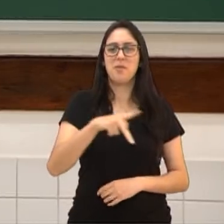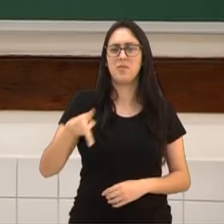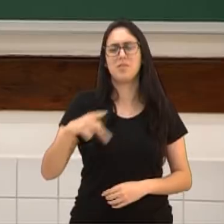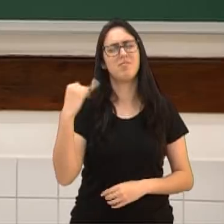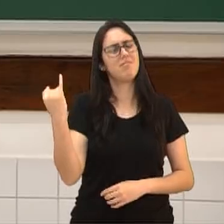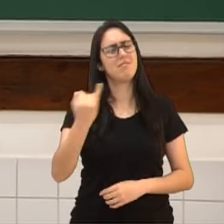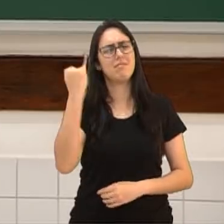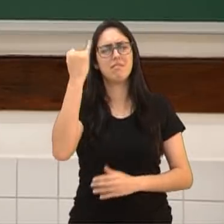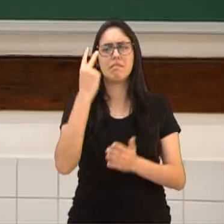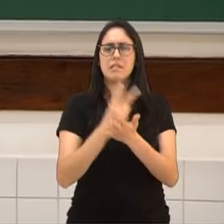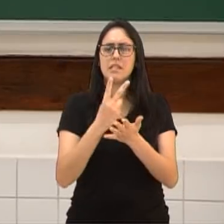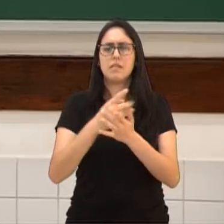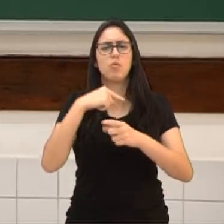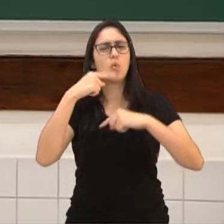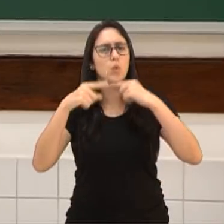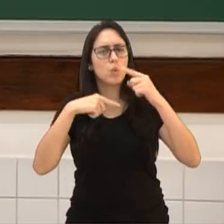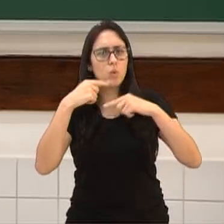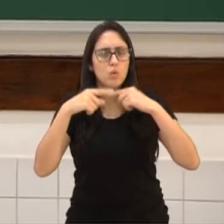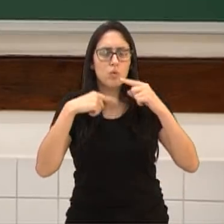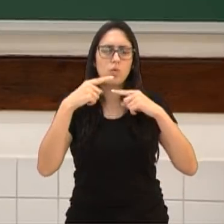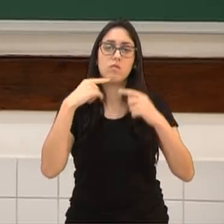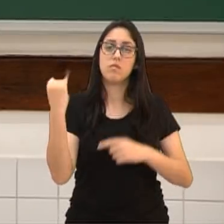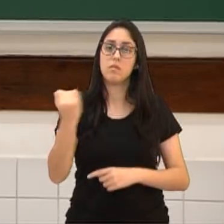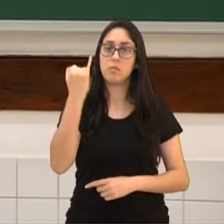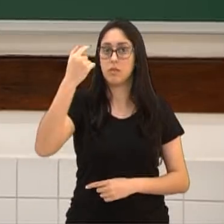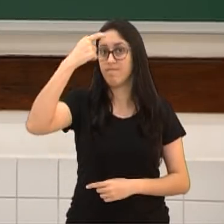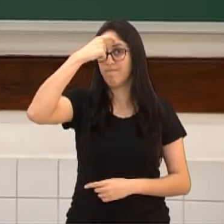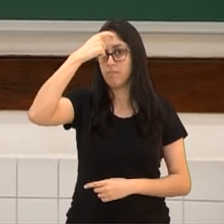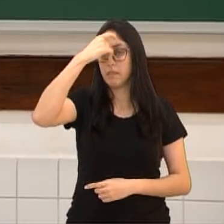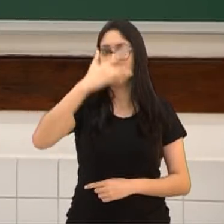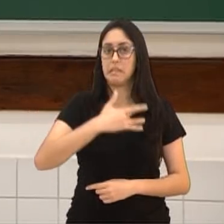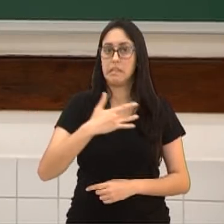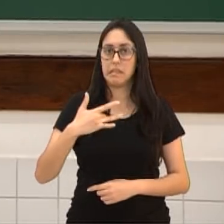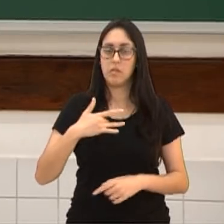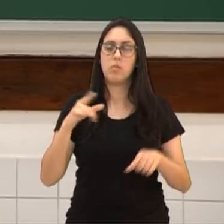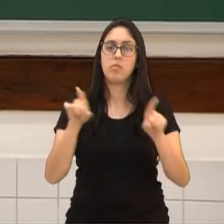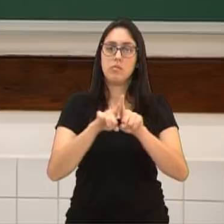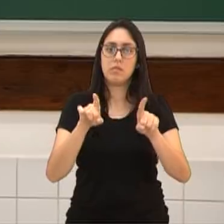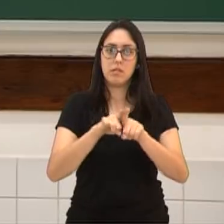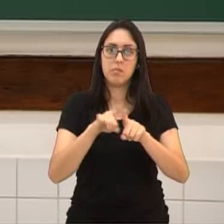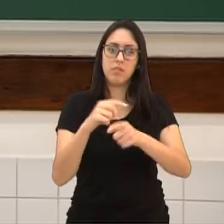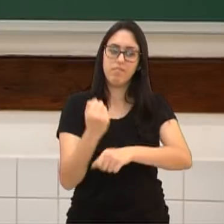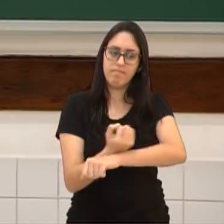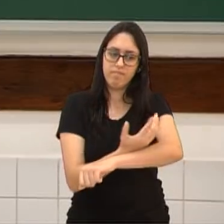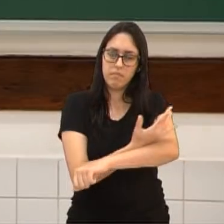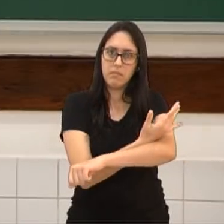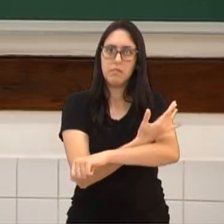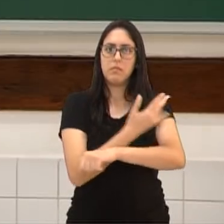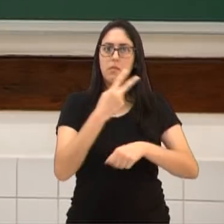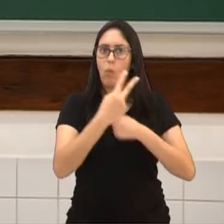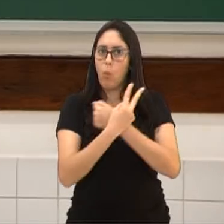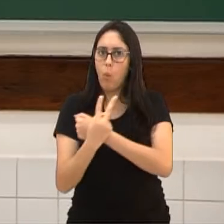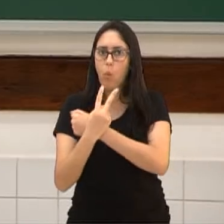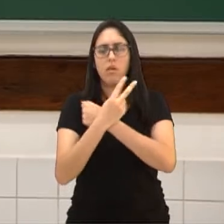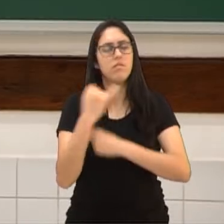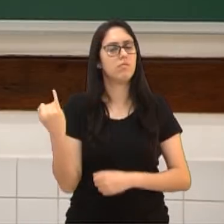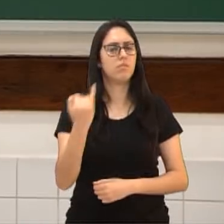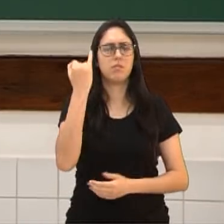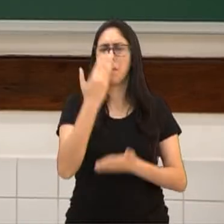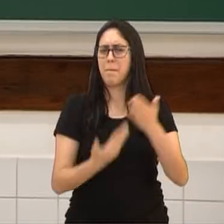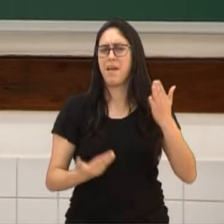muito bom para a gente, tanto para a nossa saúde mental, quanto para a nossa saúde emocional, tá bom? Então não